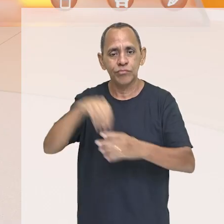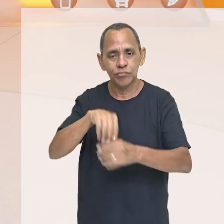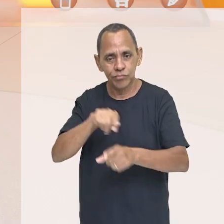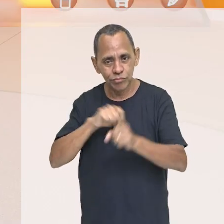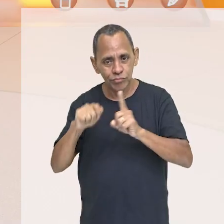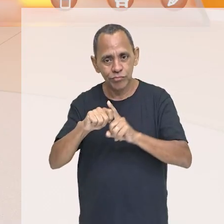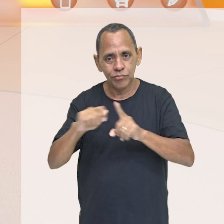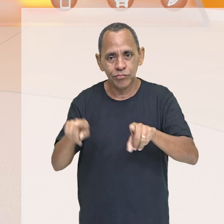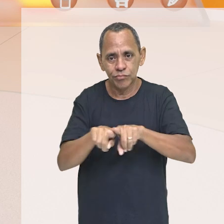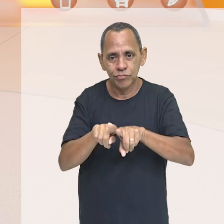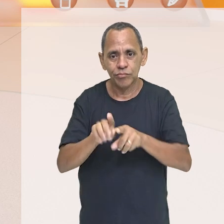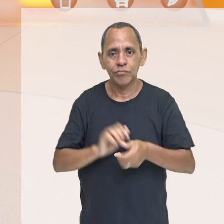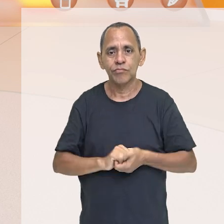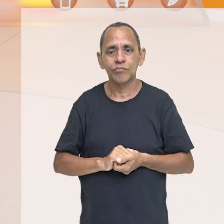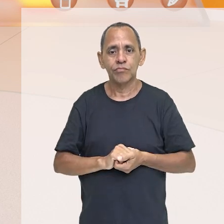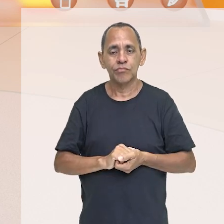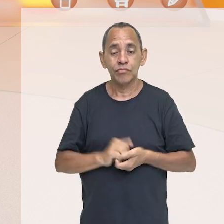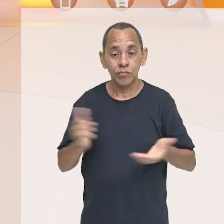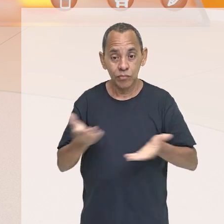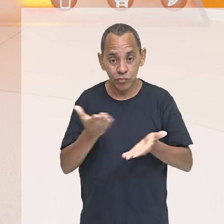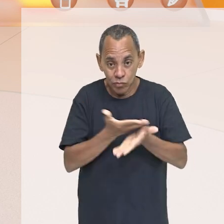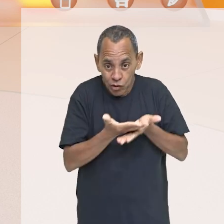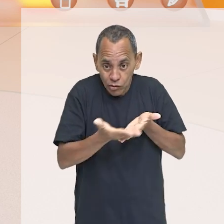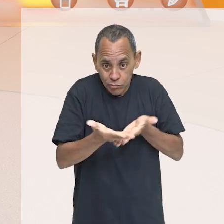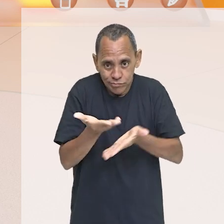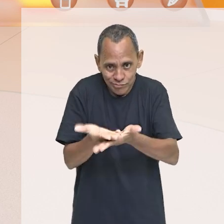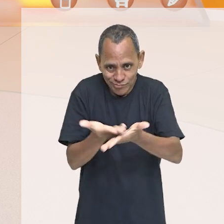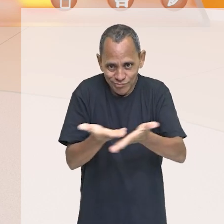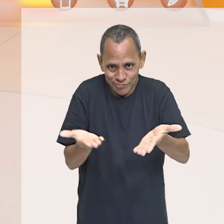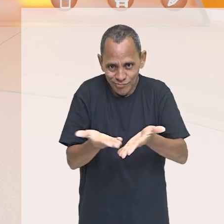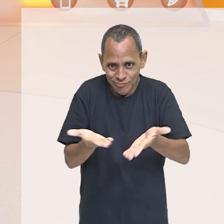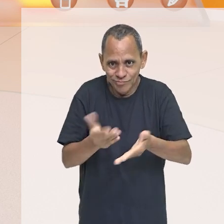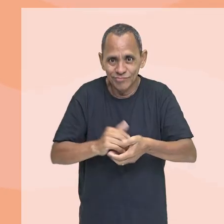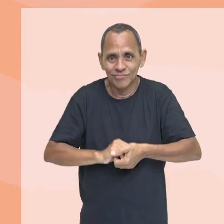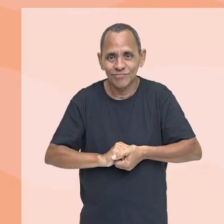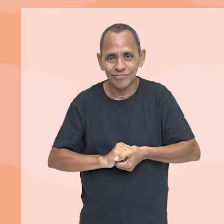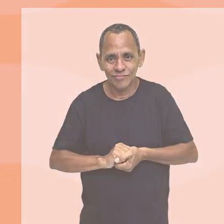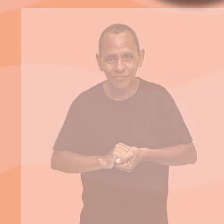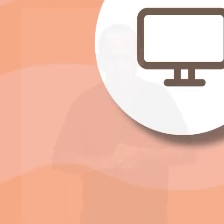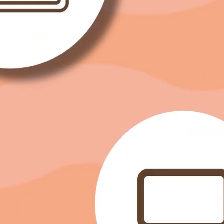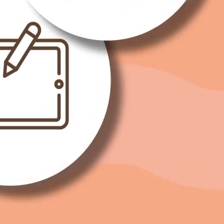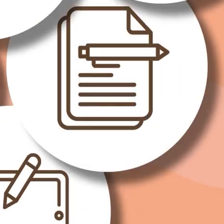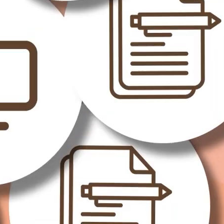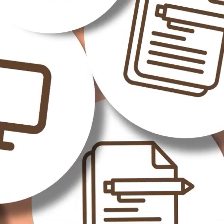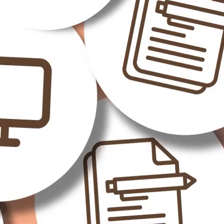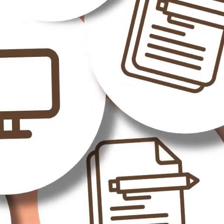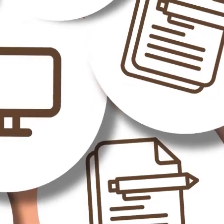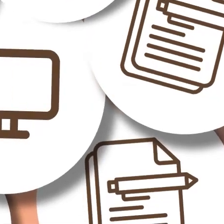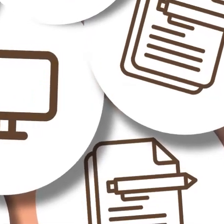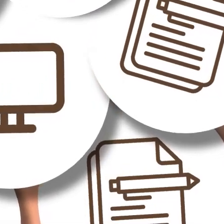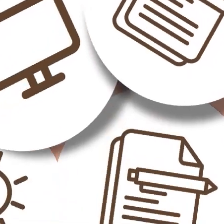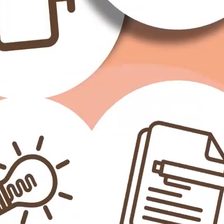sociedade. Vamos agora iniciar a nossa aula.